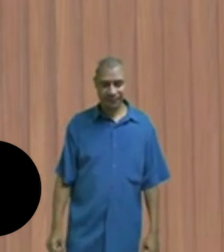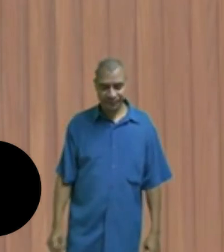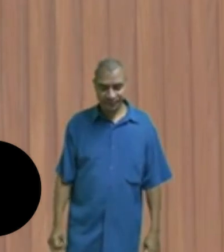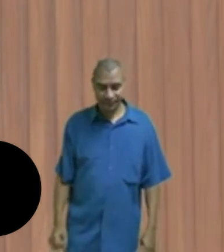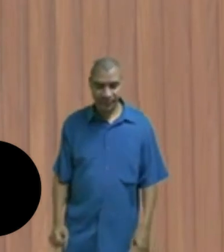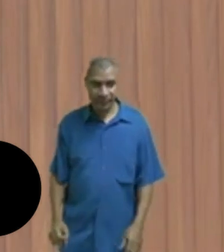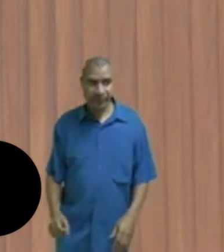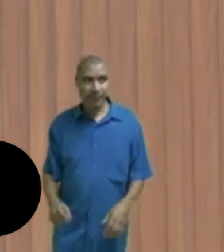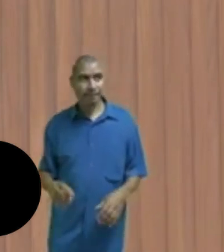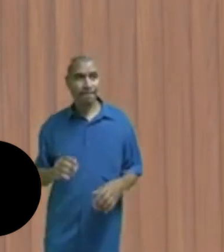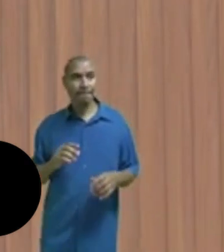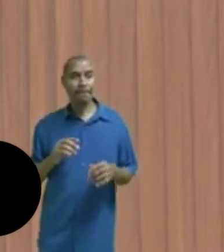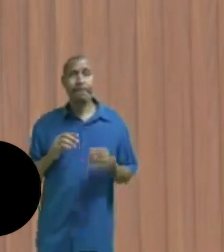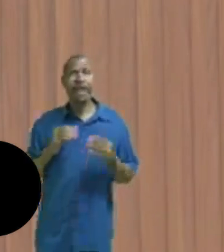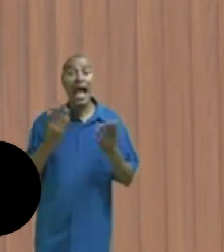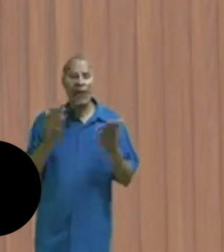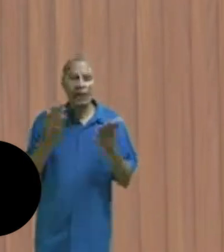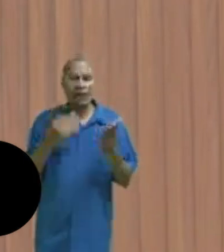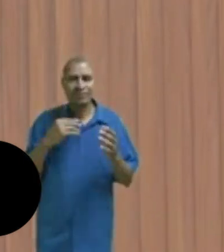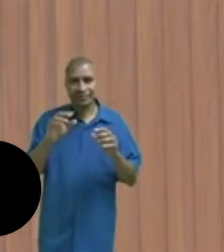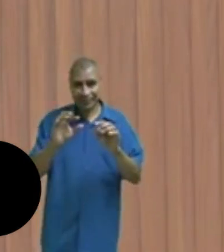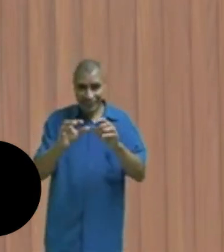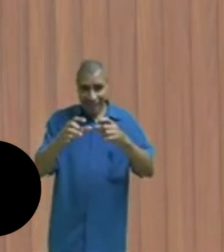É como um quebra-cabeça, né, irmãos?